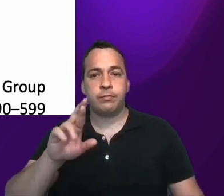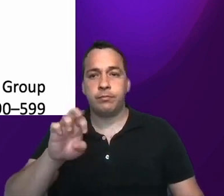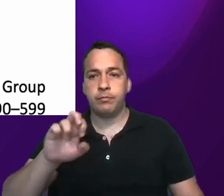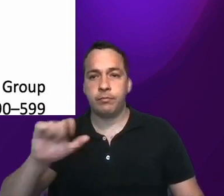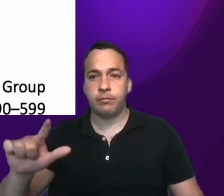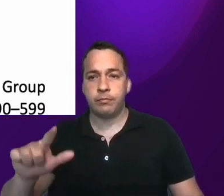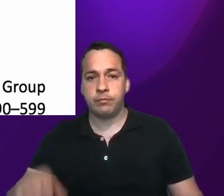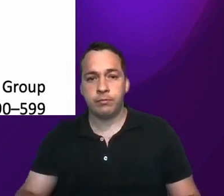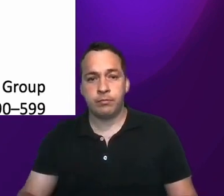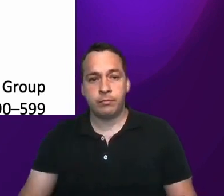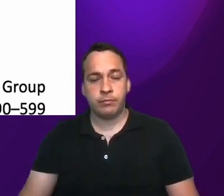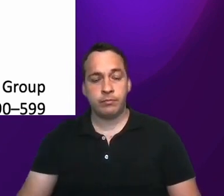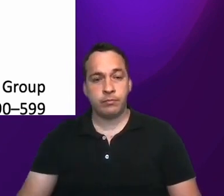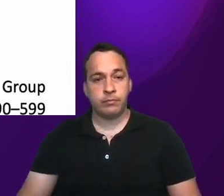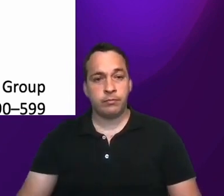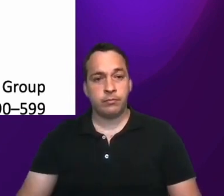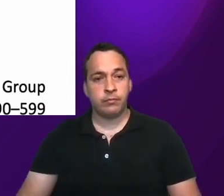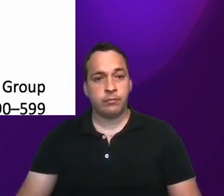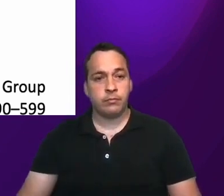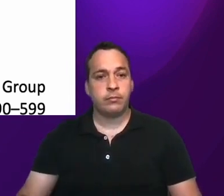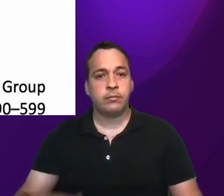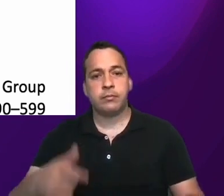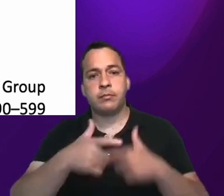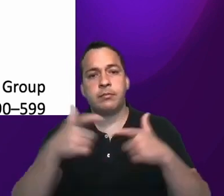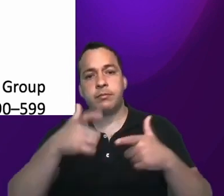muito maior de pacientes, mas